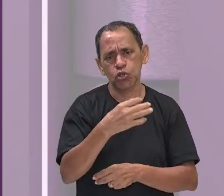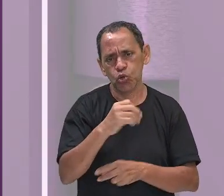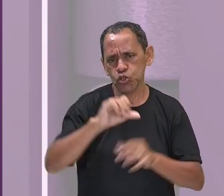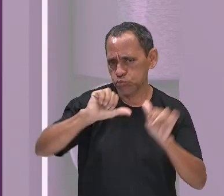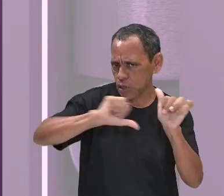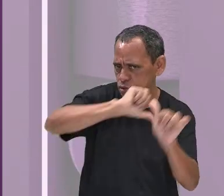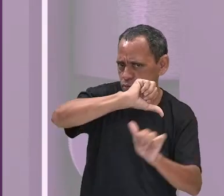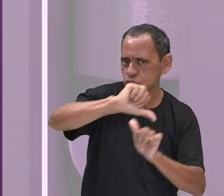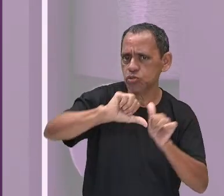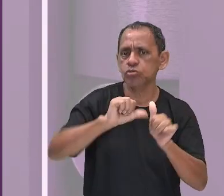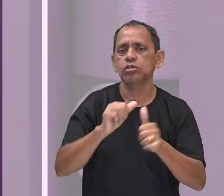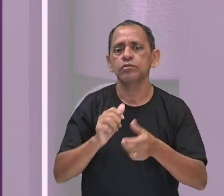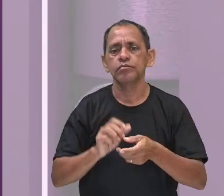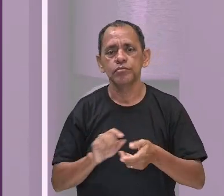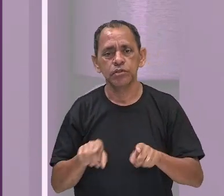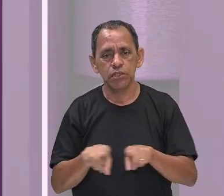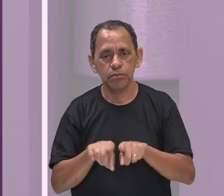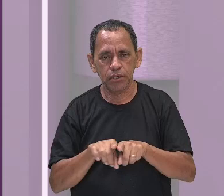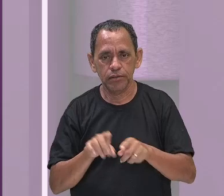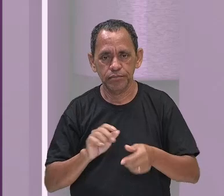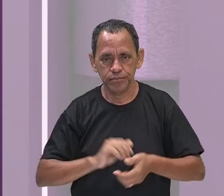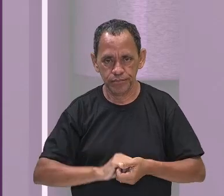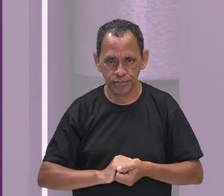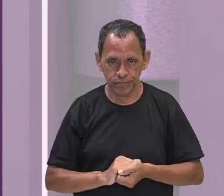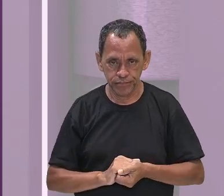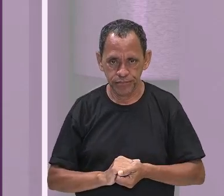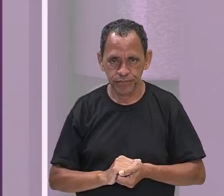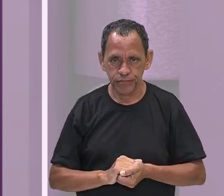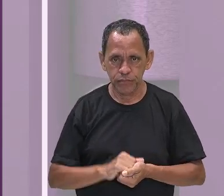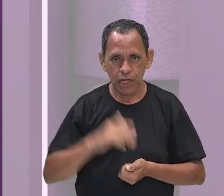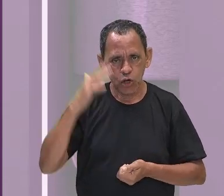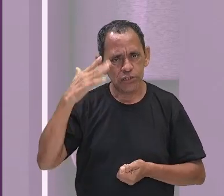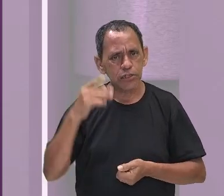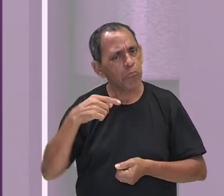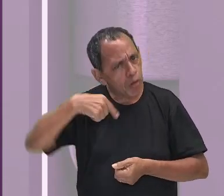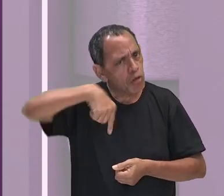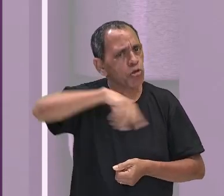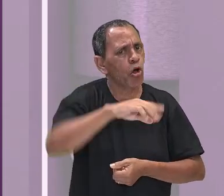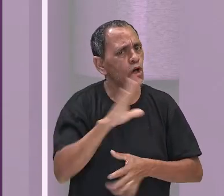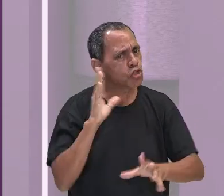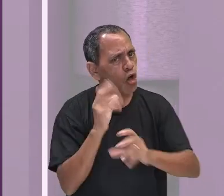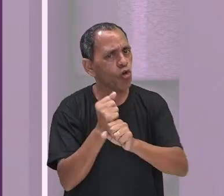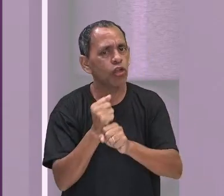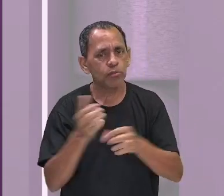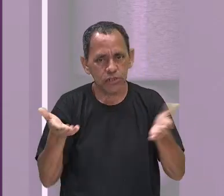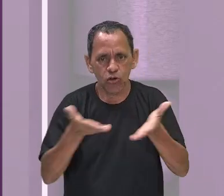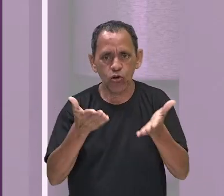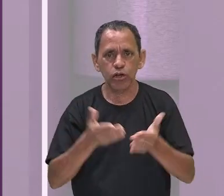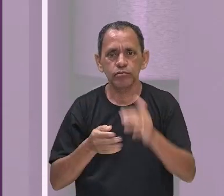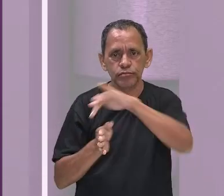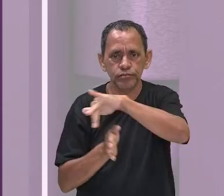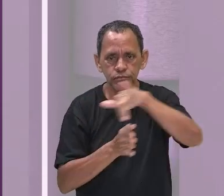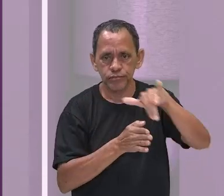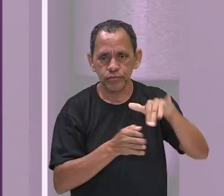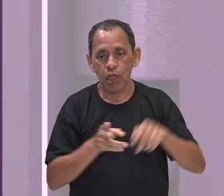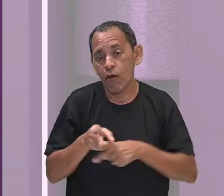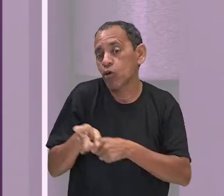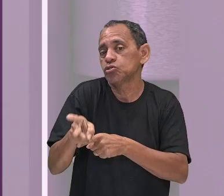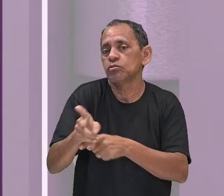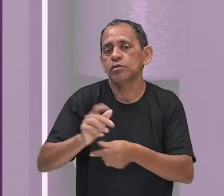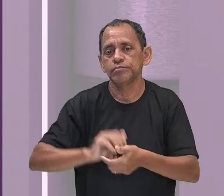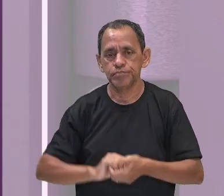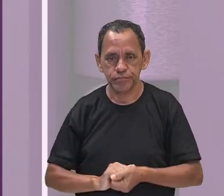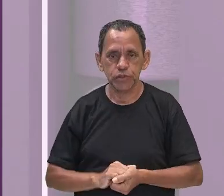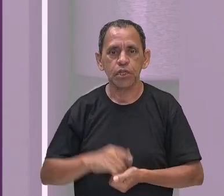isso então vai acontecer aqui quando a gente calcular a área de cilindro, tá bom? Vamos seguir em frente, nós